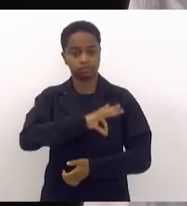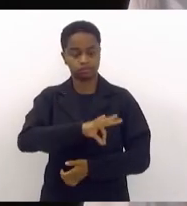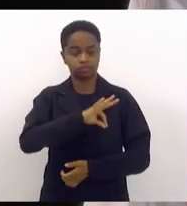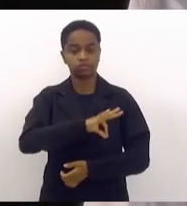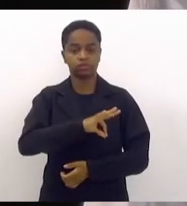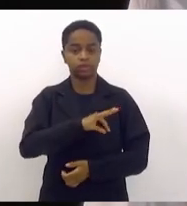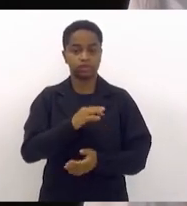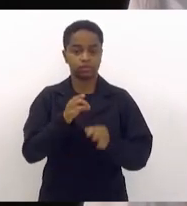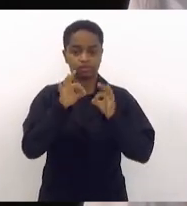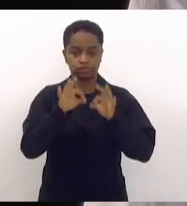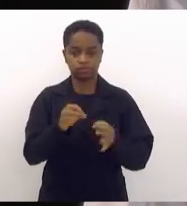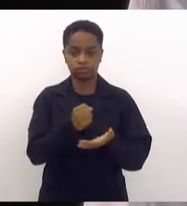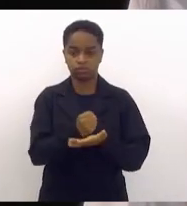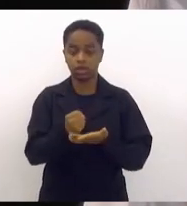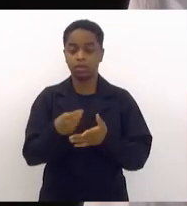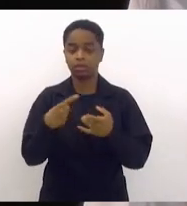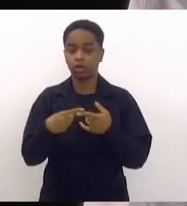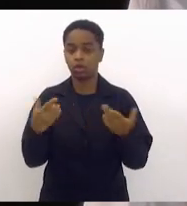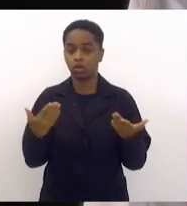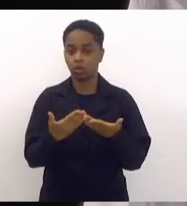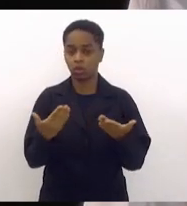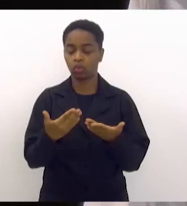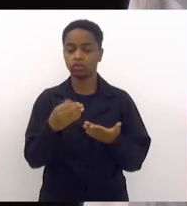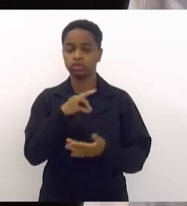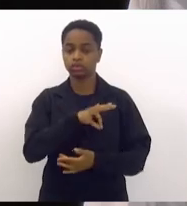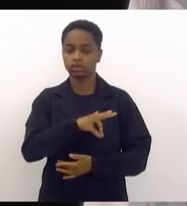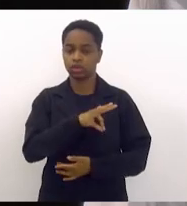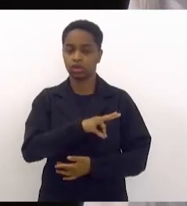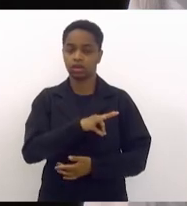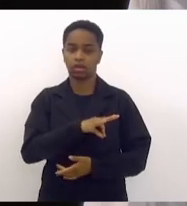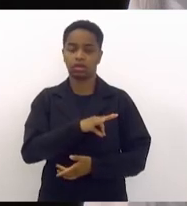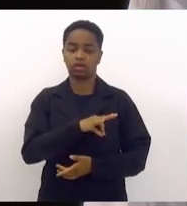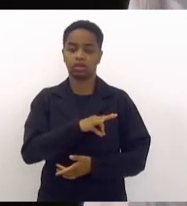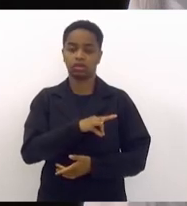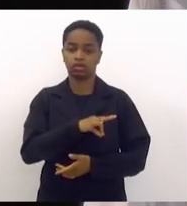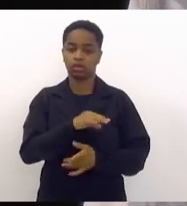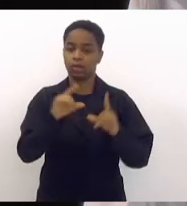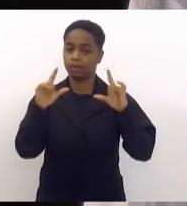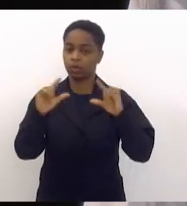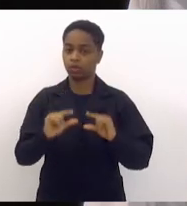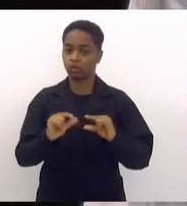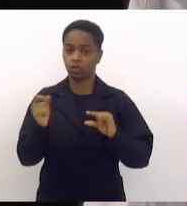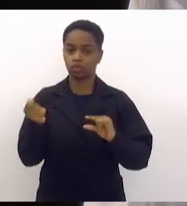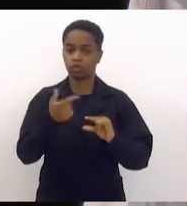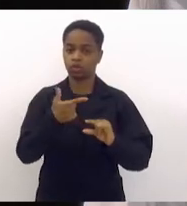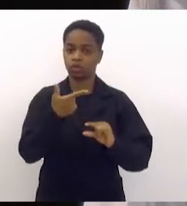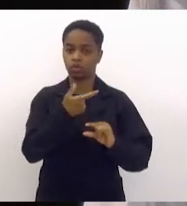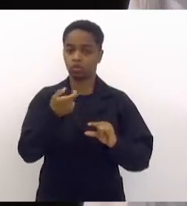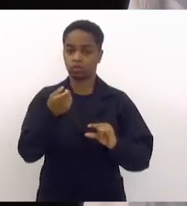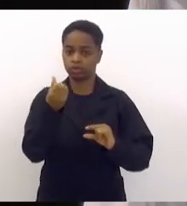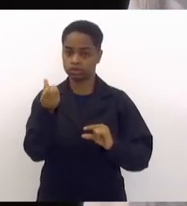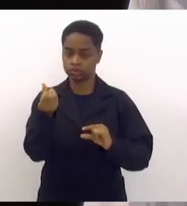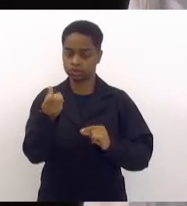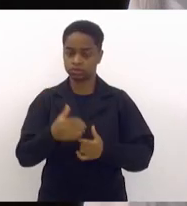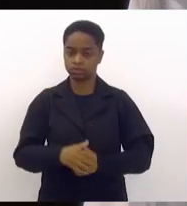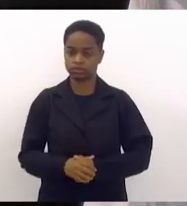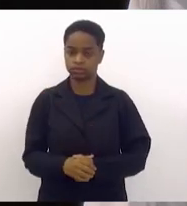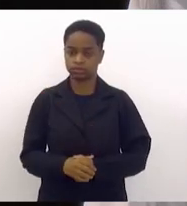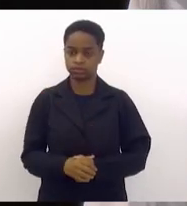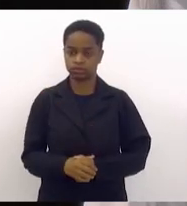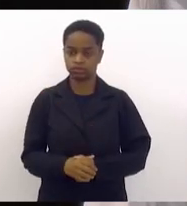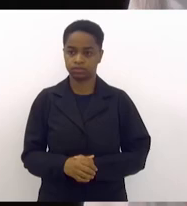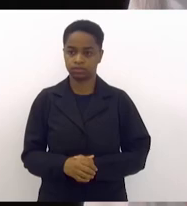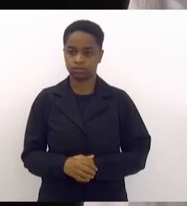Olo e gás doos estaleiros no nosso estado e no nosso país eles são menores do que 2006 por exemplo